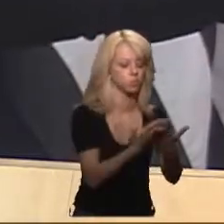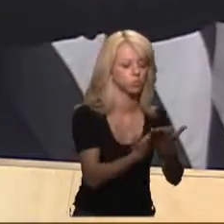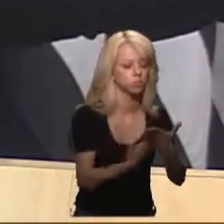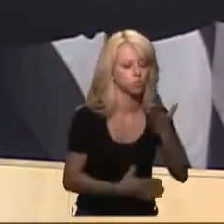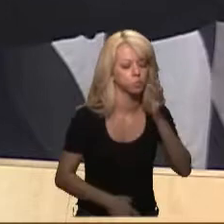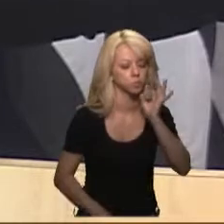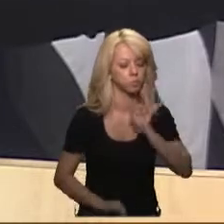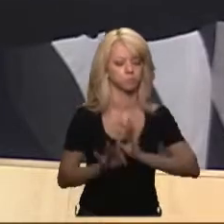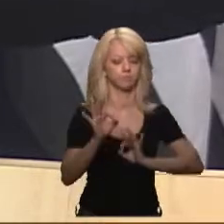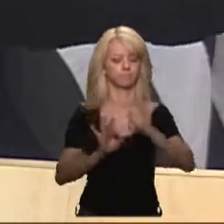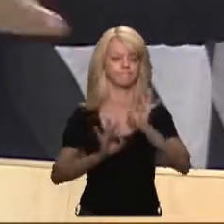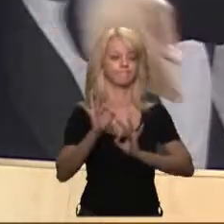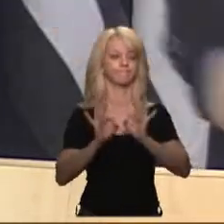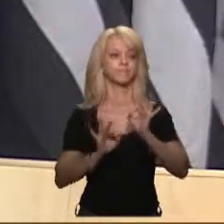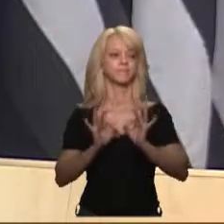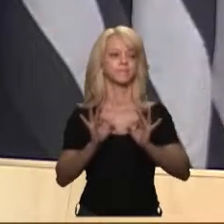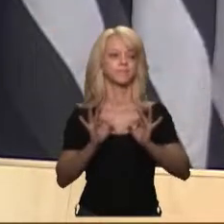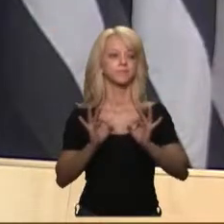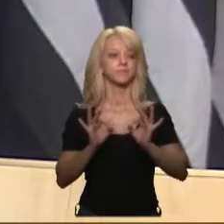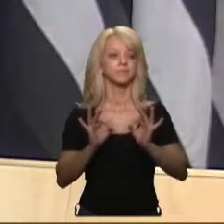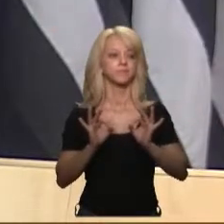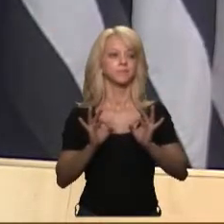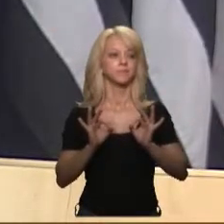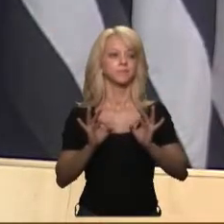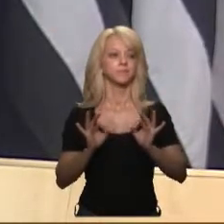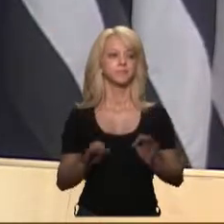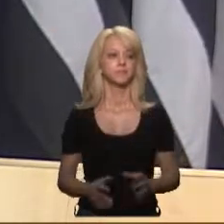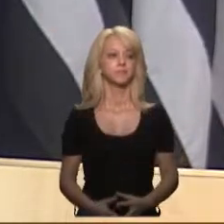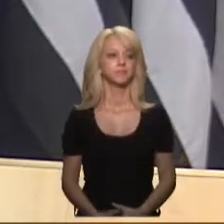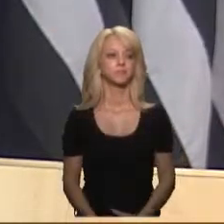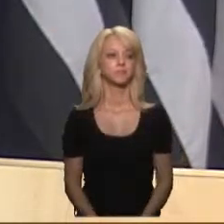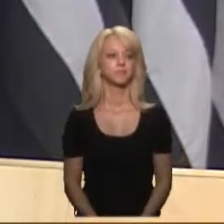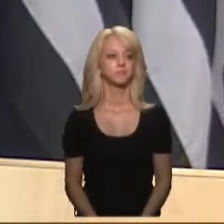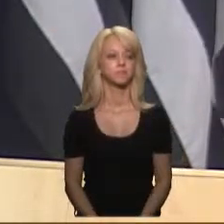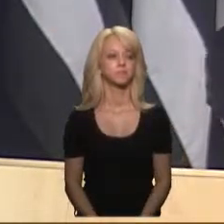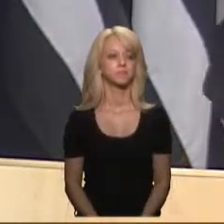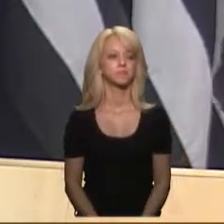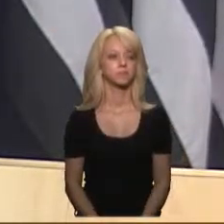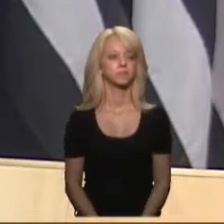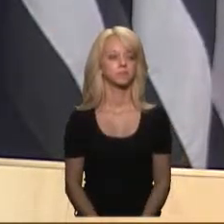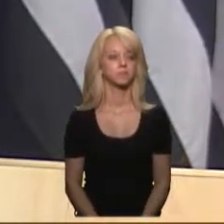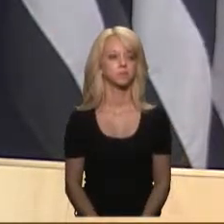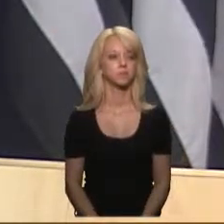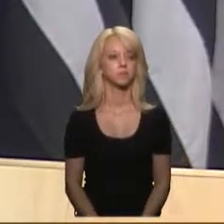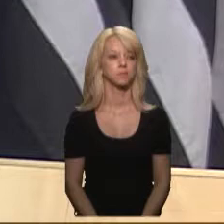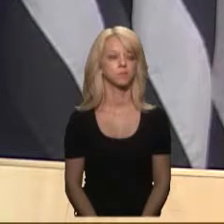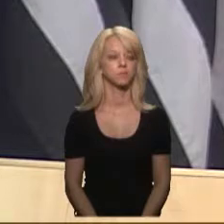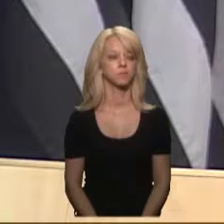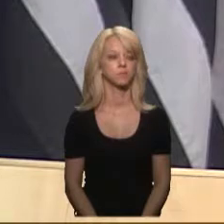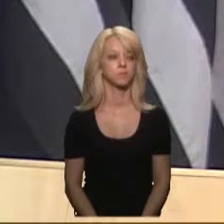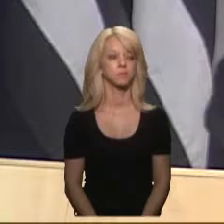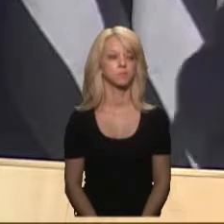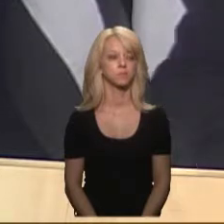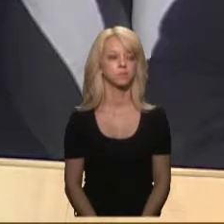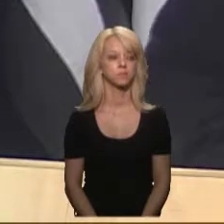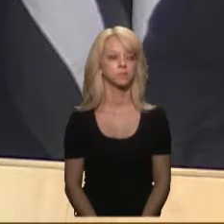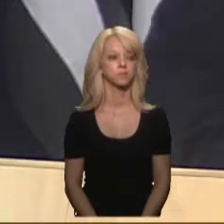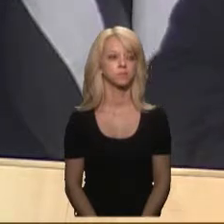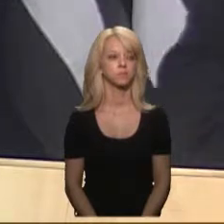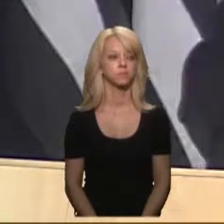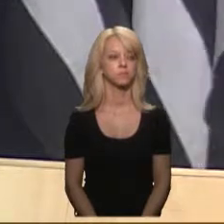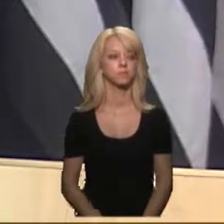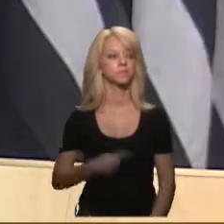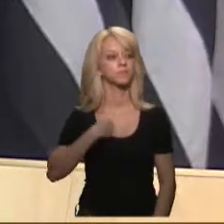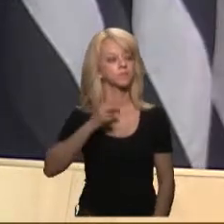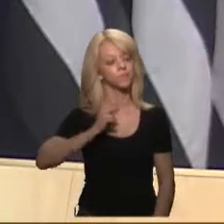respeito. Né? Senhor presidente, agradeço os vereadores, vou continuar elogiando o trabalho